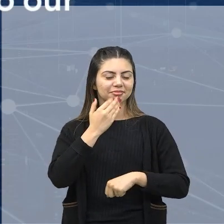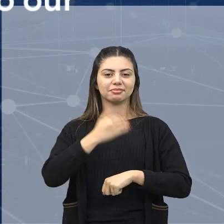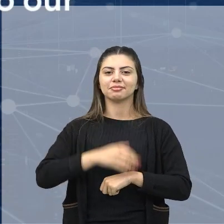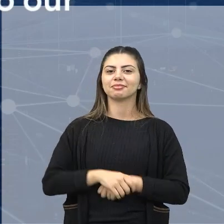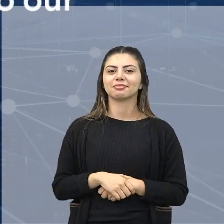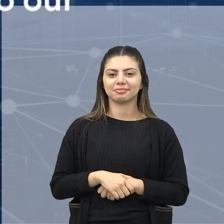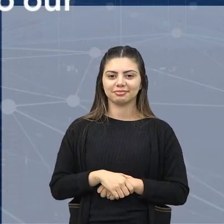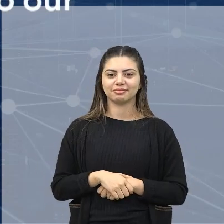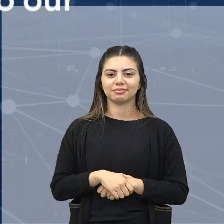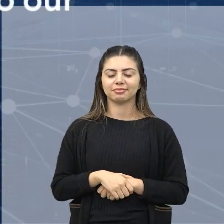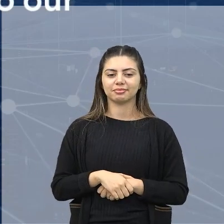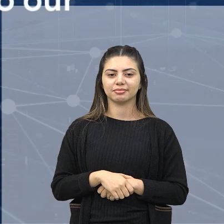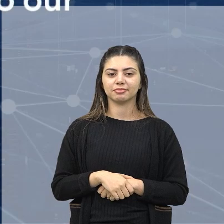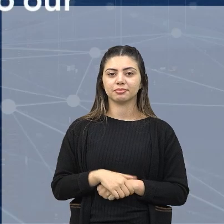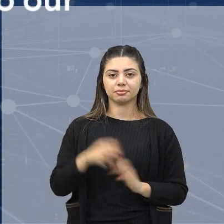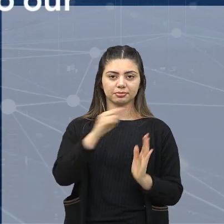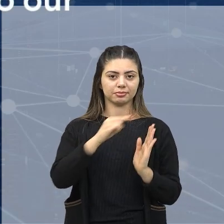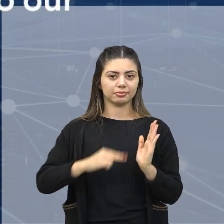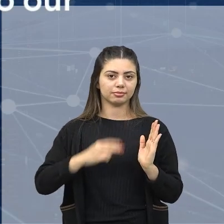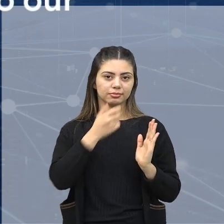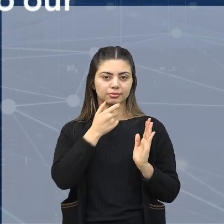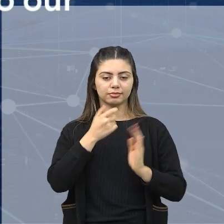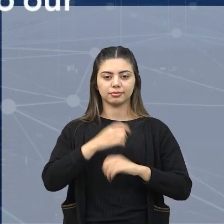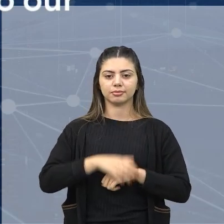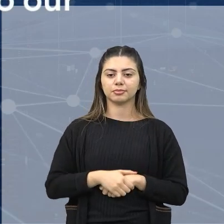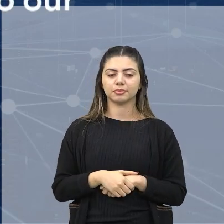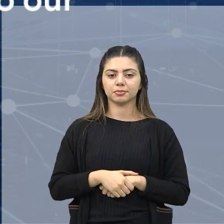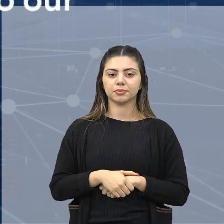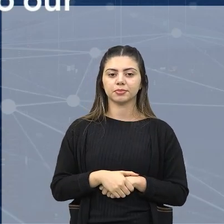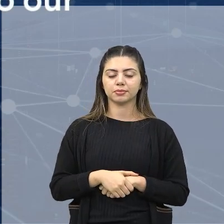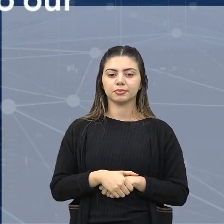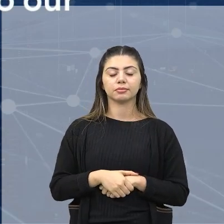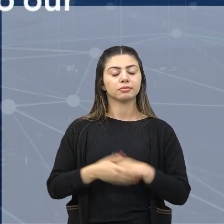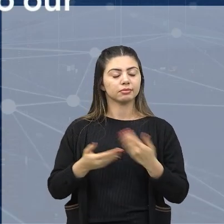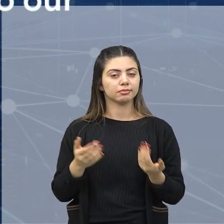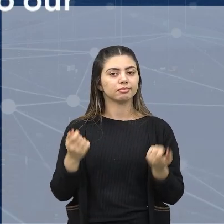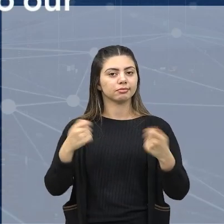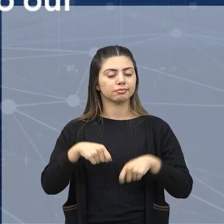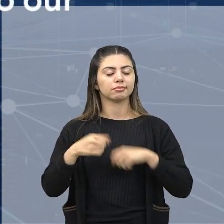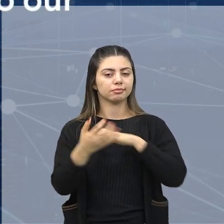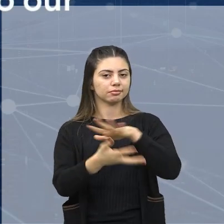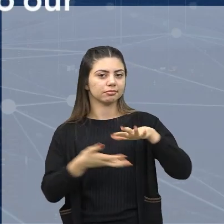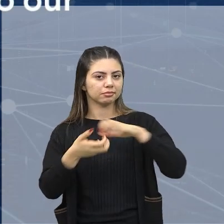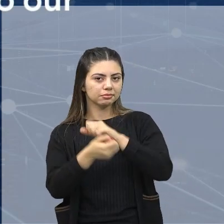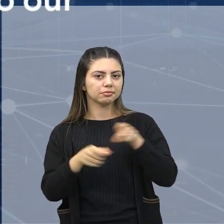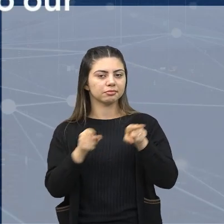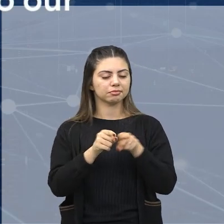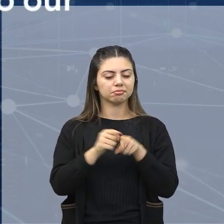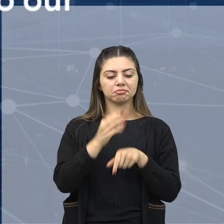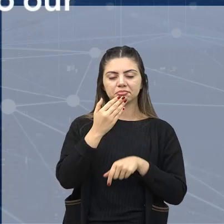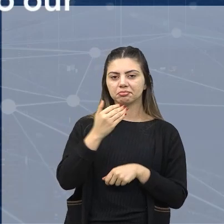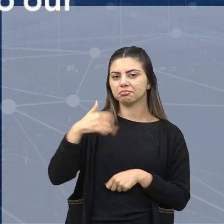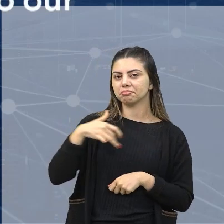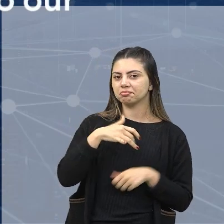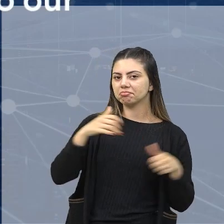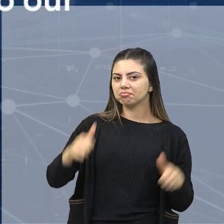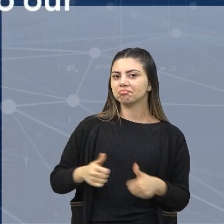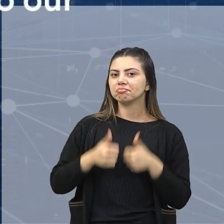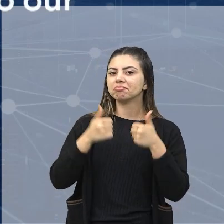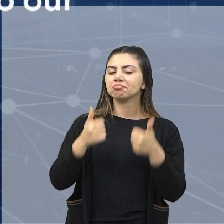more sustainable and ela vai ser mais sustentável e mais assim saudável, né? E